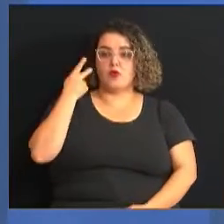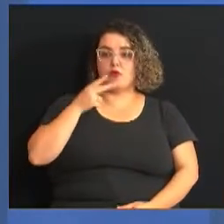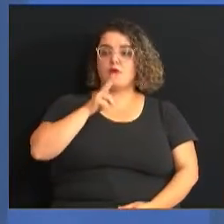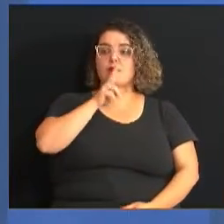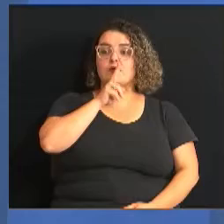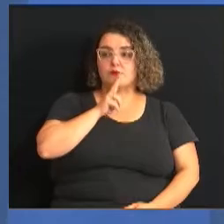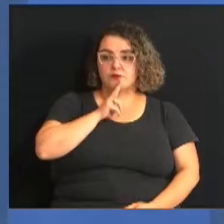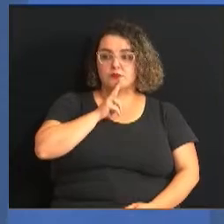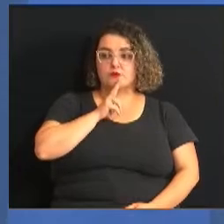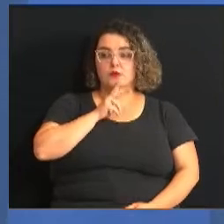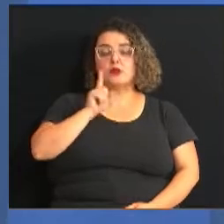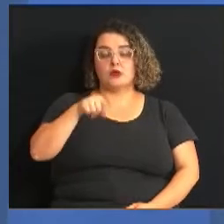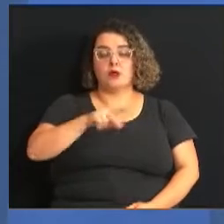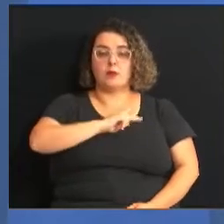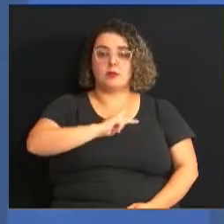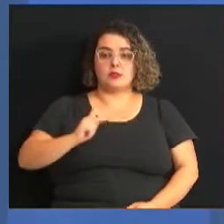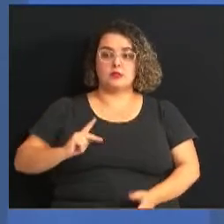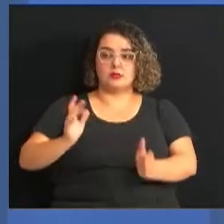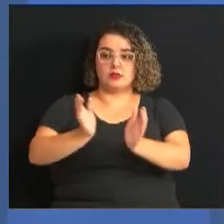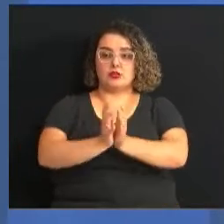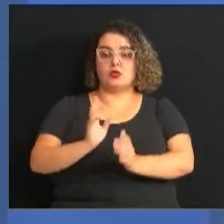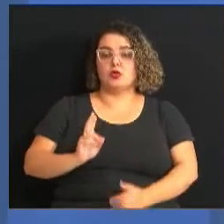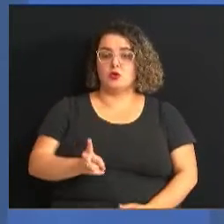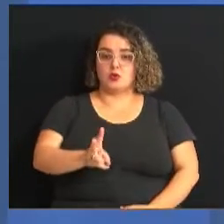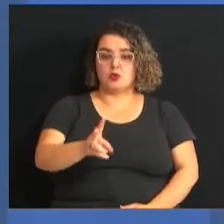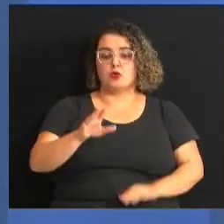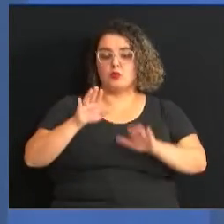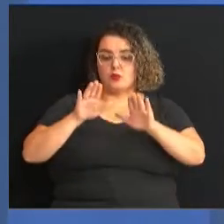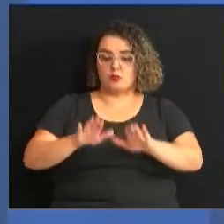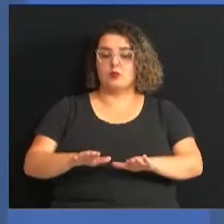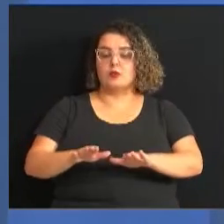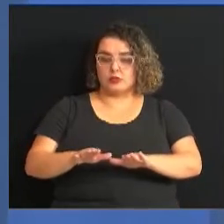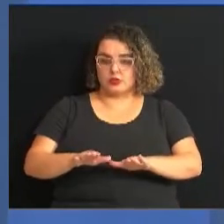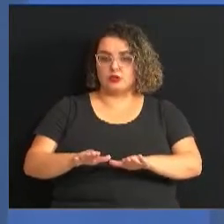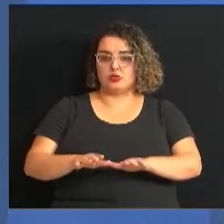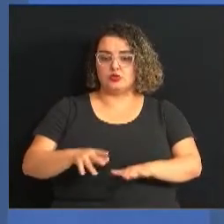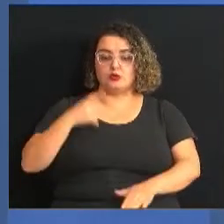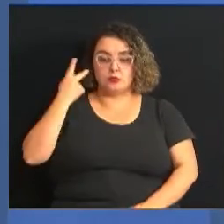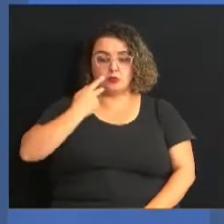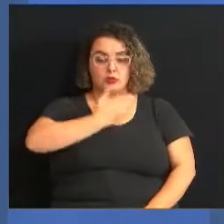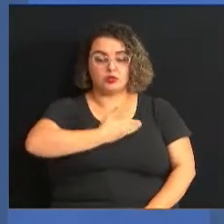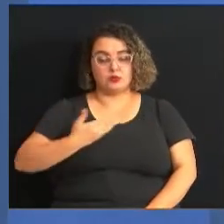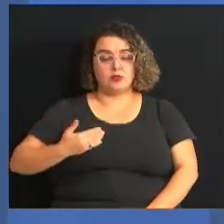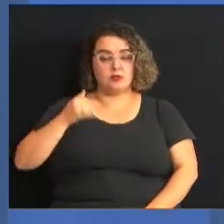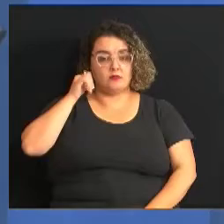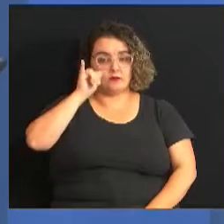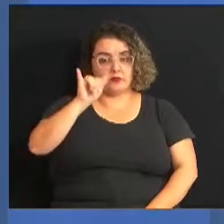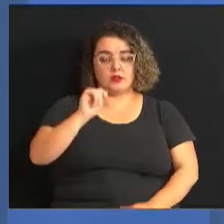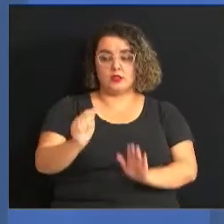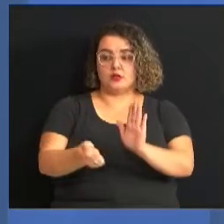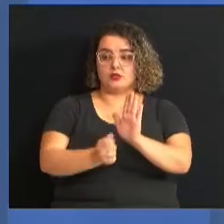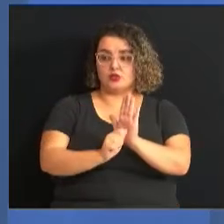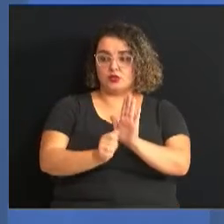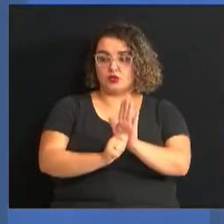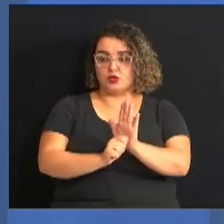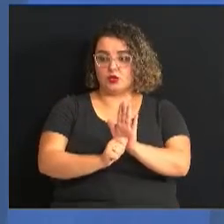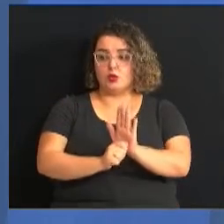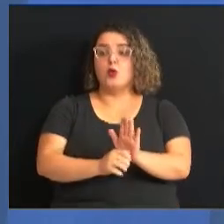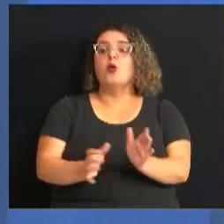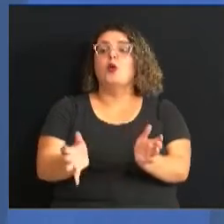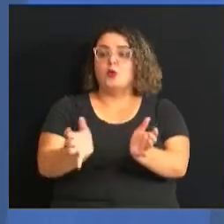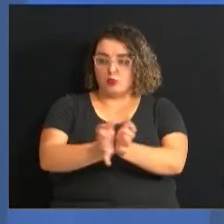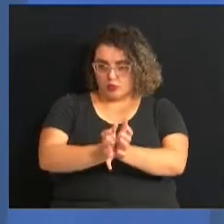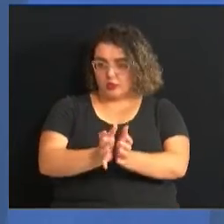Ossri, que é o presidente da Comissão Permanente de Política de Prevenção às Drogas da Câmara Municipal. Comissão esta que teve